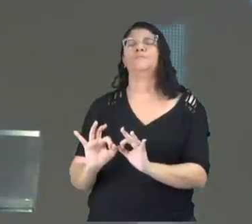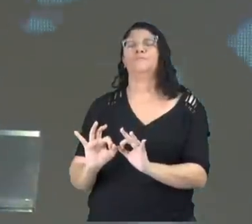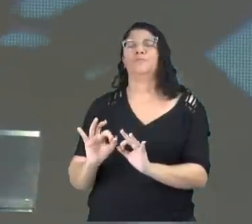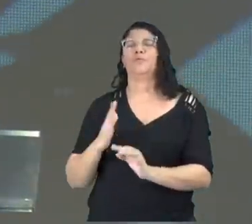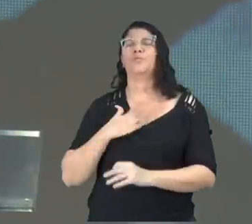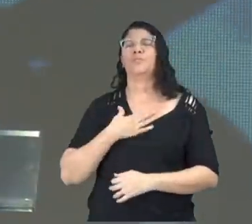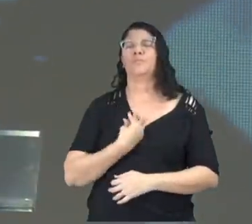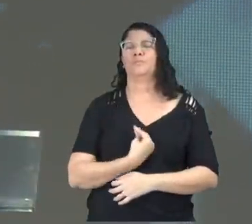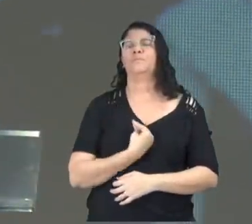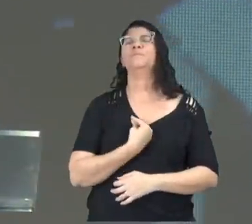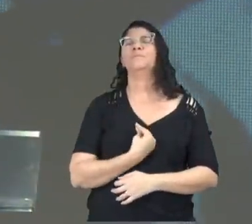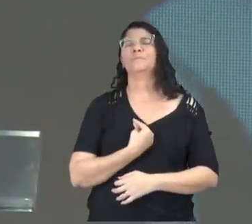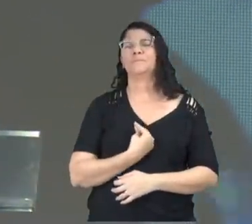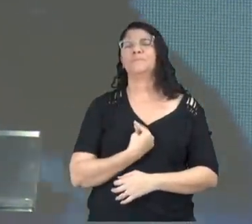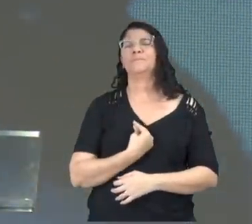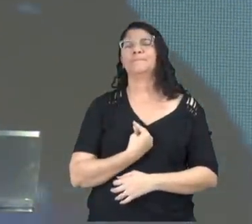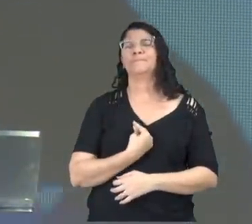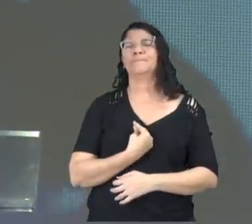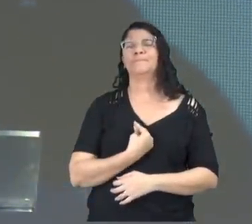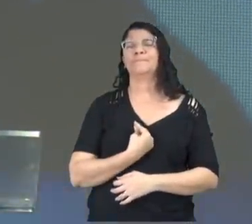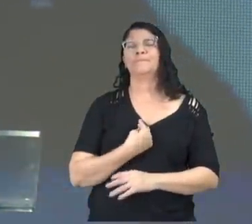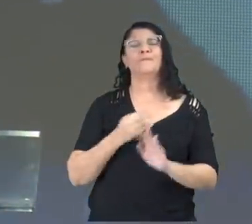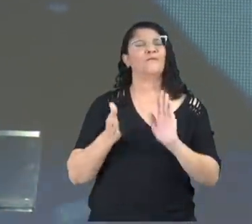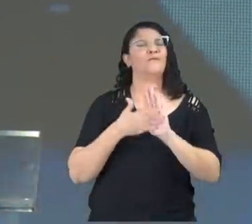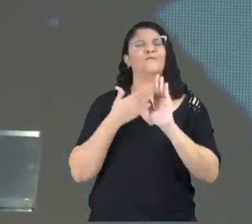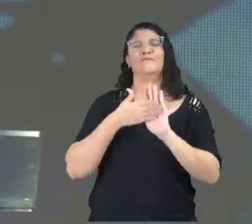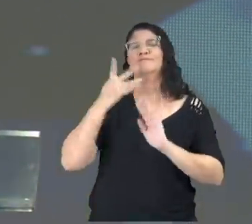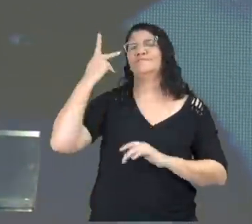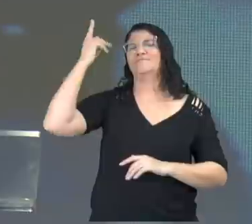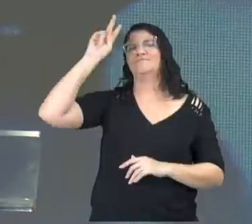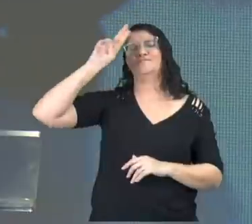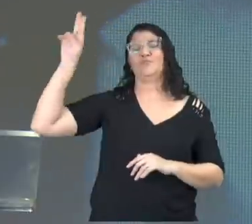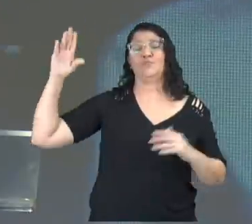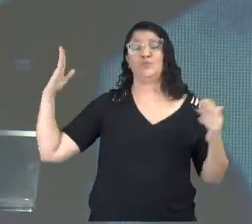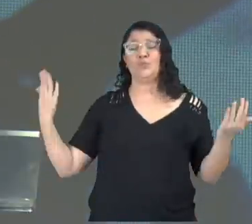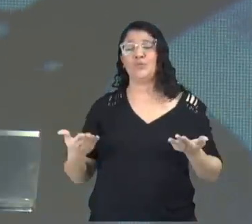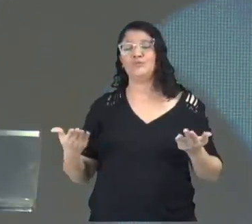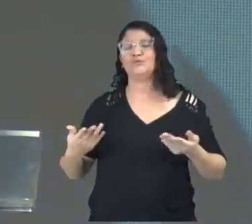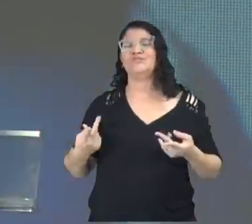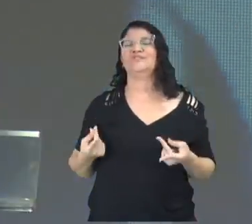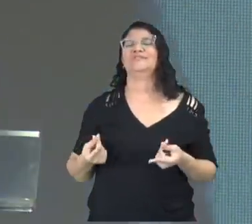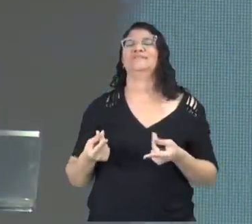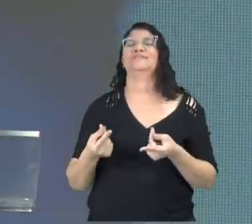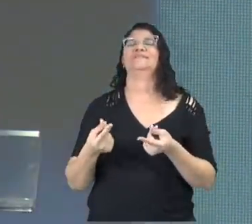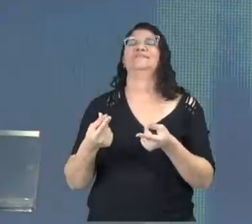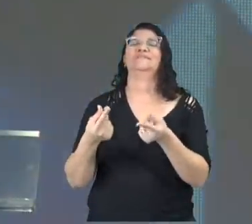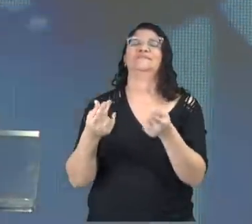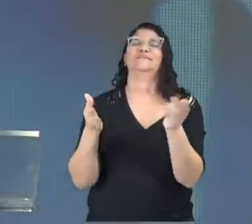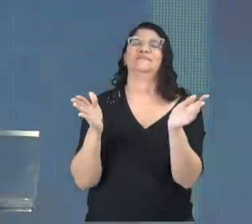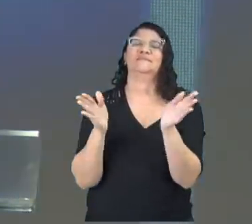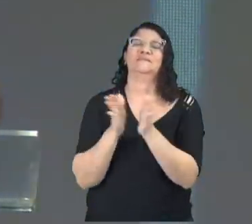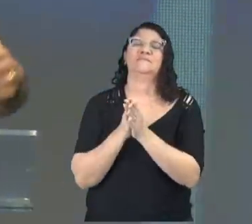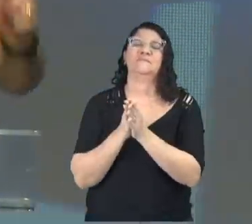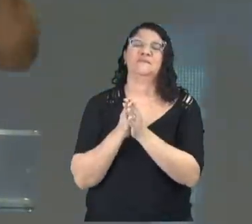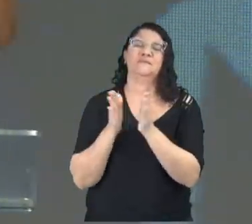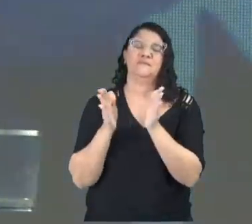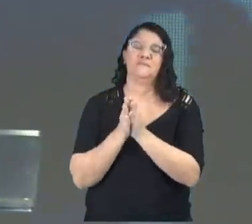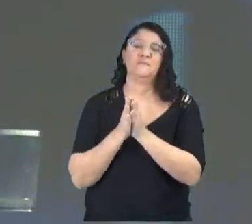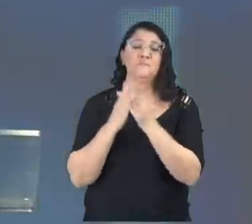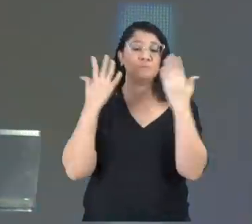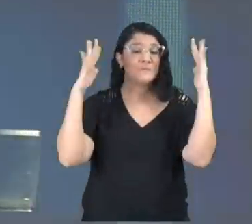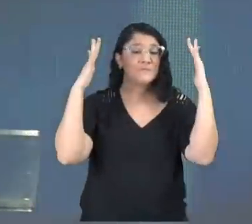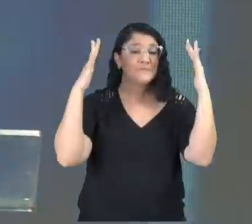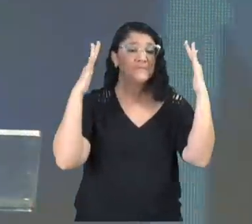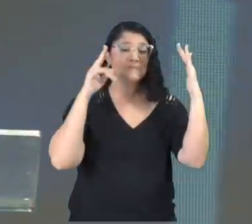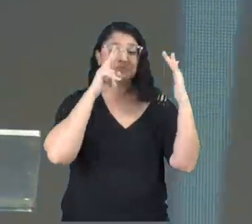comigo. Louvado seja o teu nome, hoje e eternamente. Amém e amém. Aplauda o Senhor bem